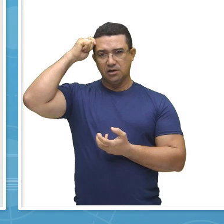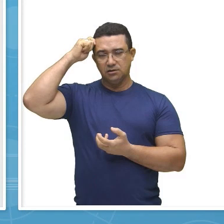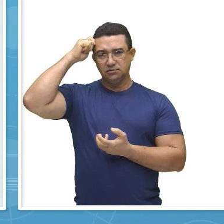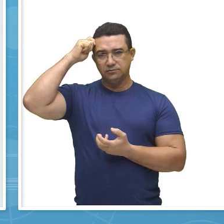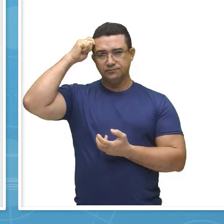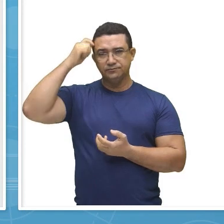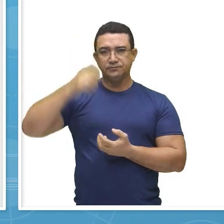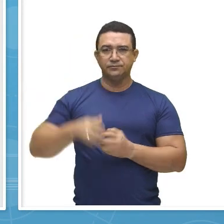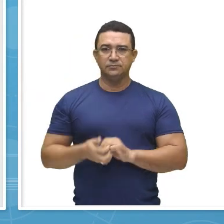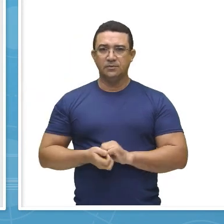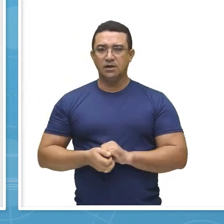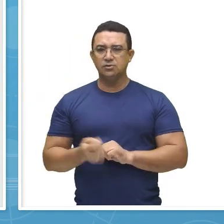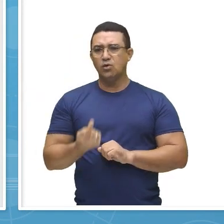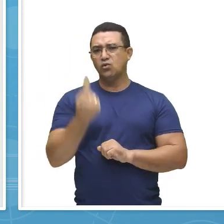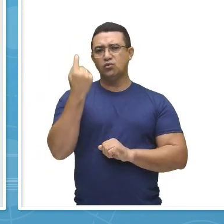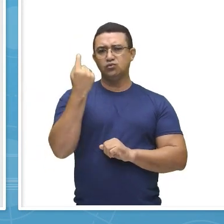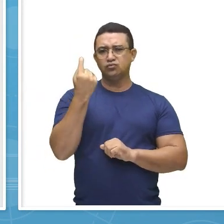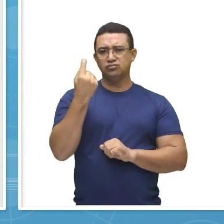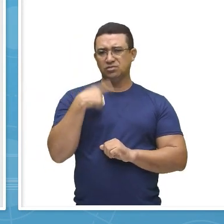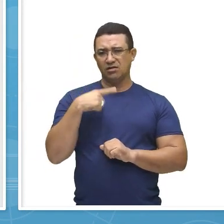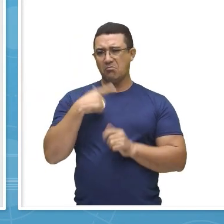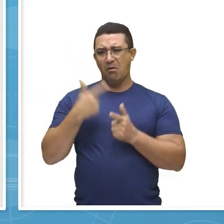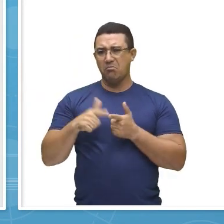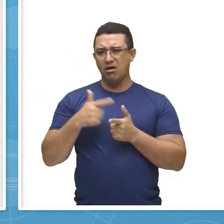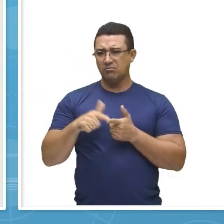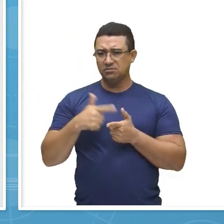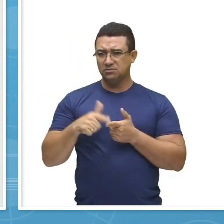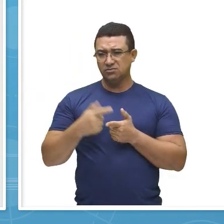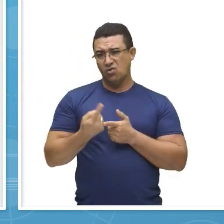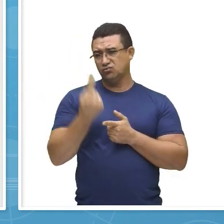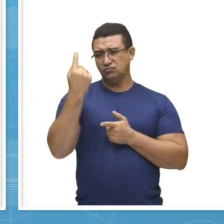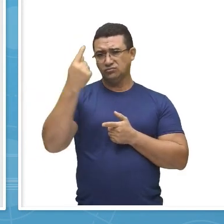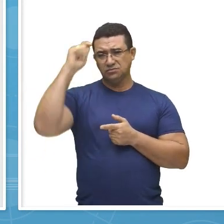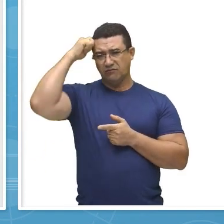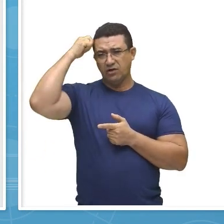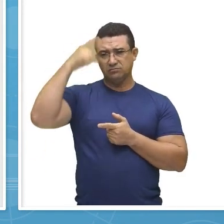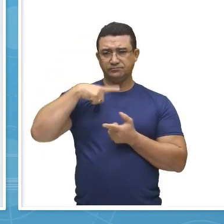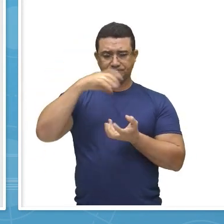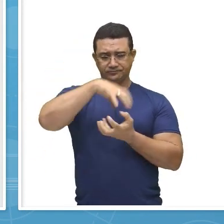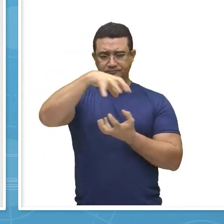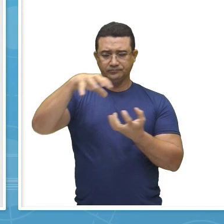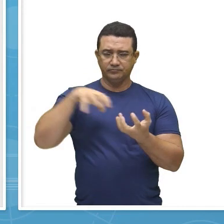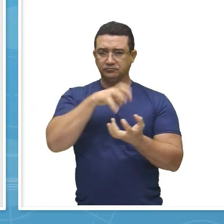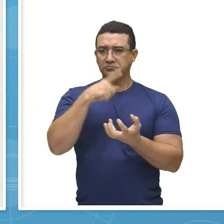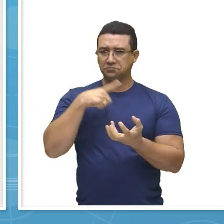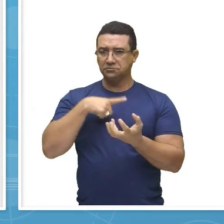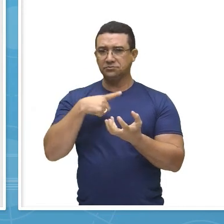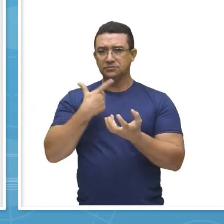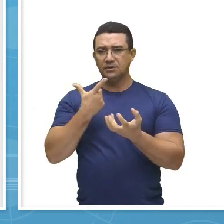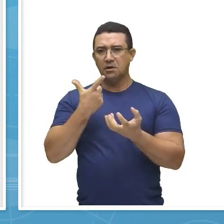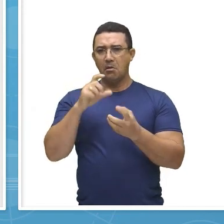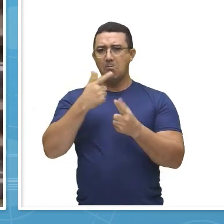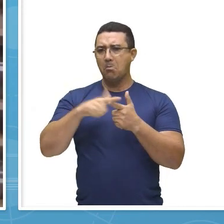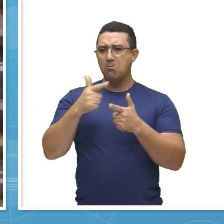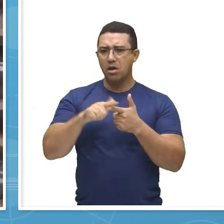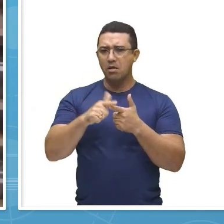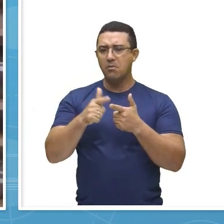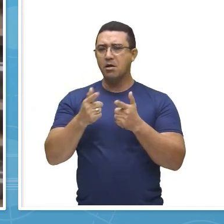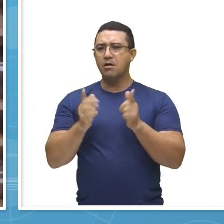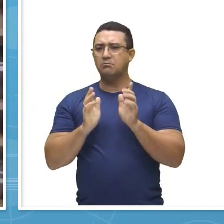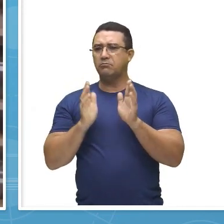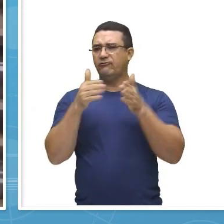único, tá? Que vai ter esses problemas aqui, tá? Não é o único continente que vai ter problemas voltados à questão